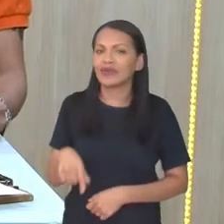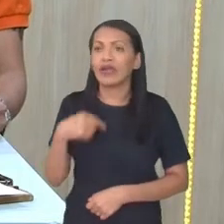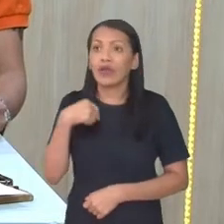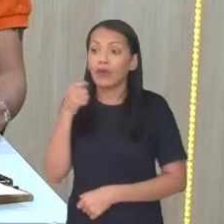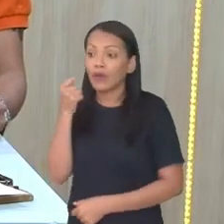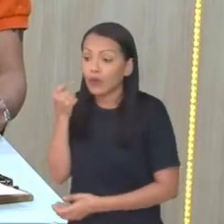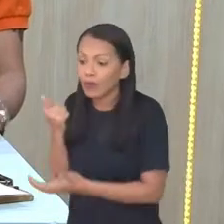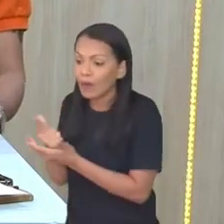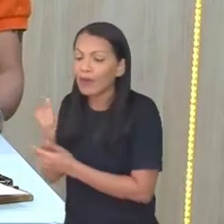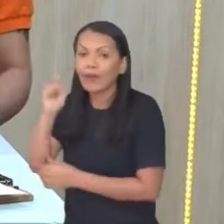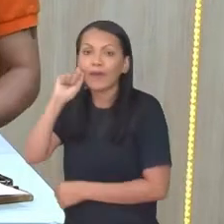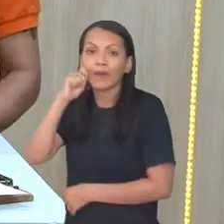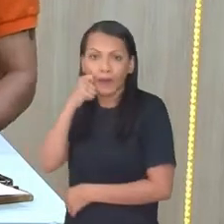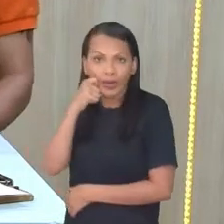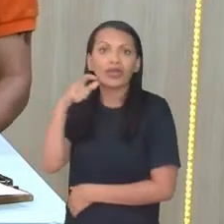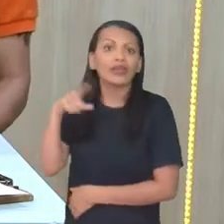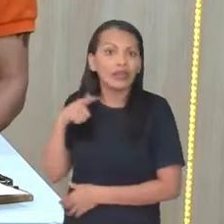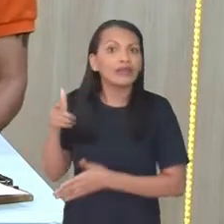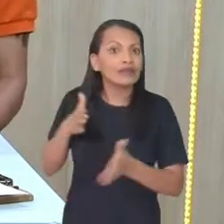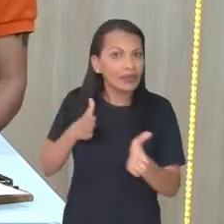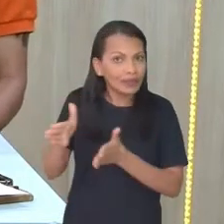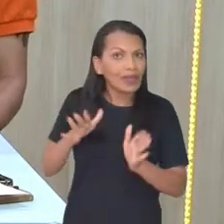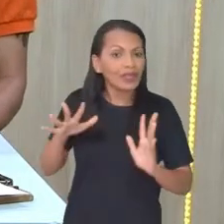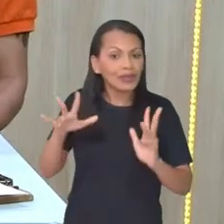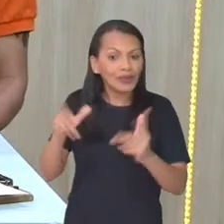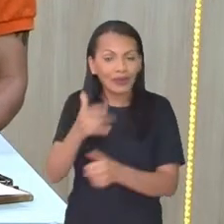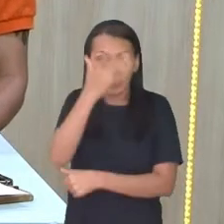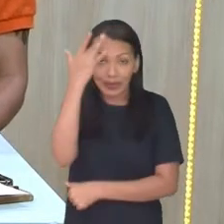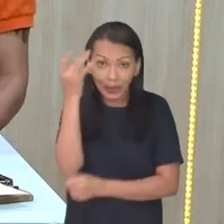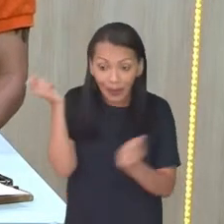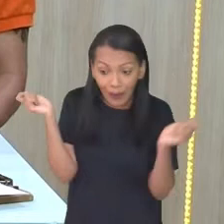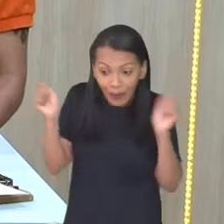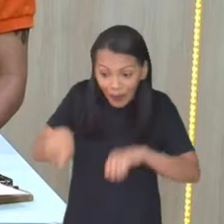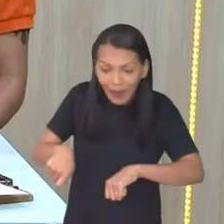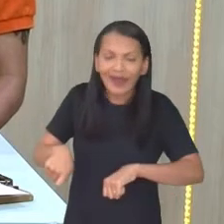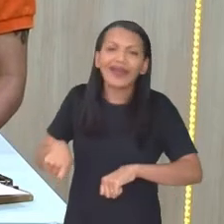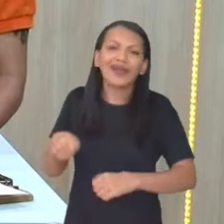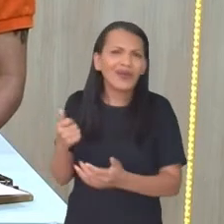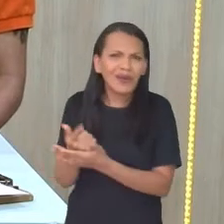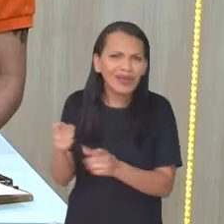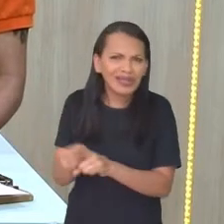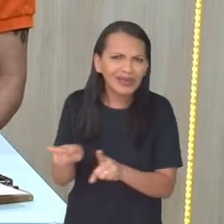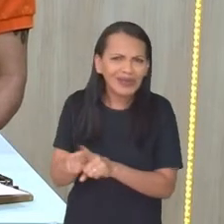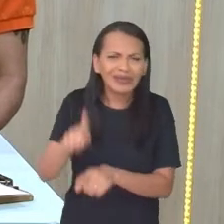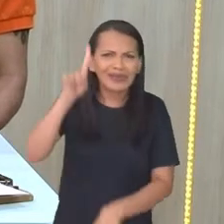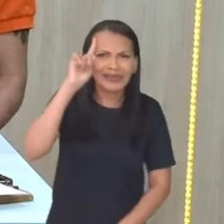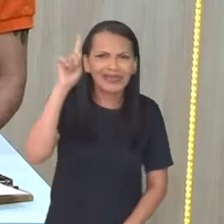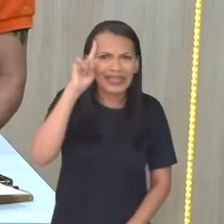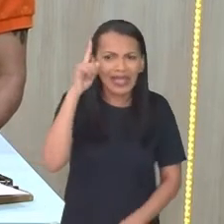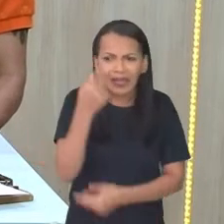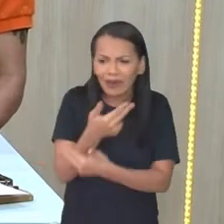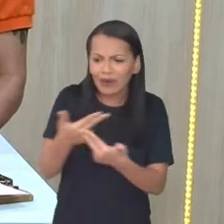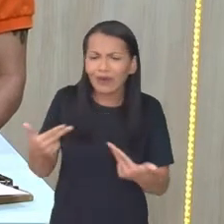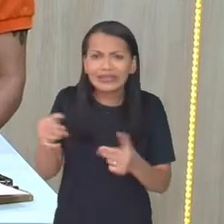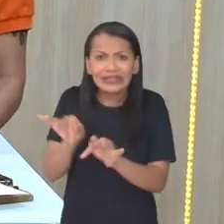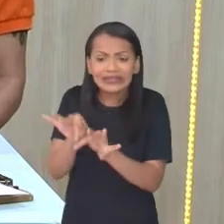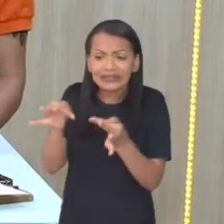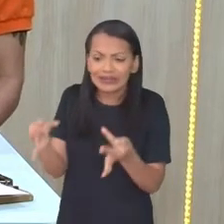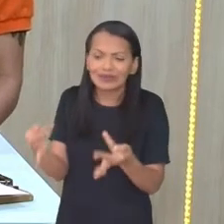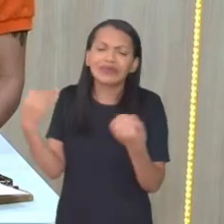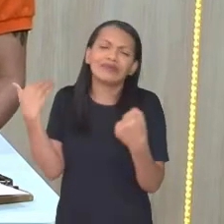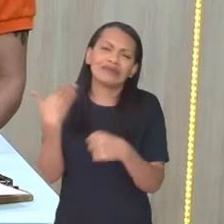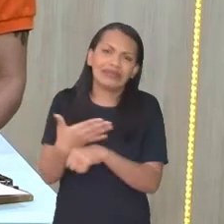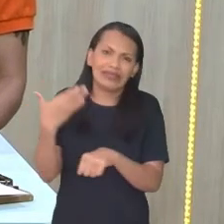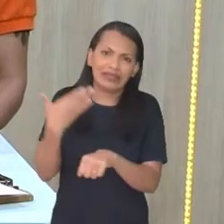preciso ter lá acessibilidade para que todas as pessoas possam comprar o seu pão. Porque é no dia a dia, minha gente, são as pequenas coisas que a gente vai exercendo a